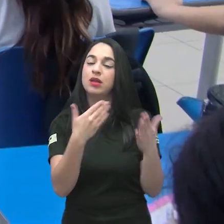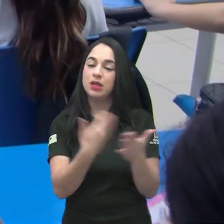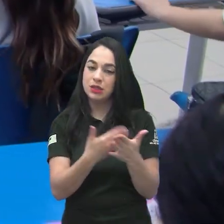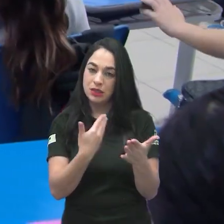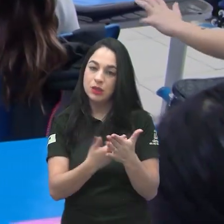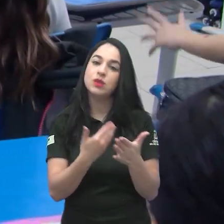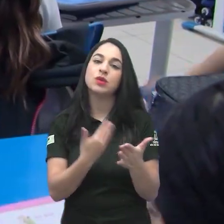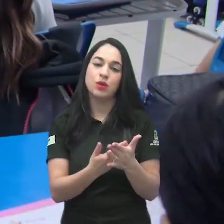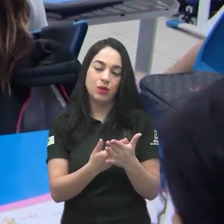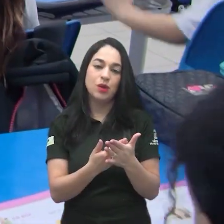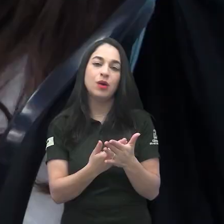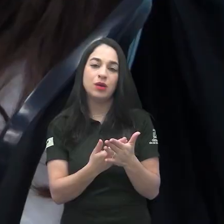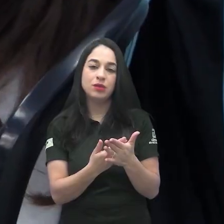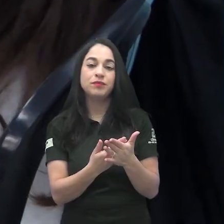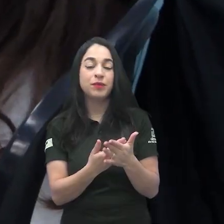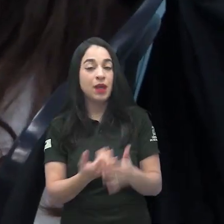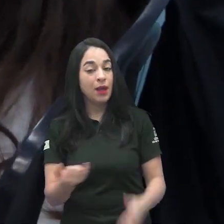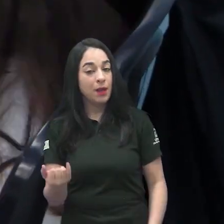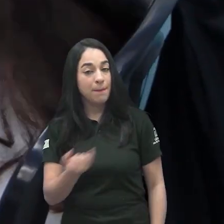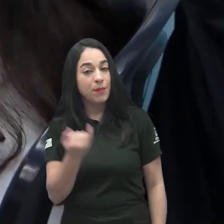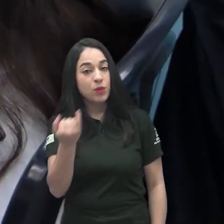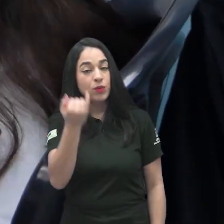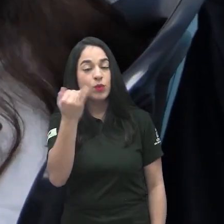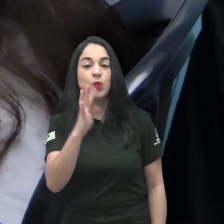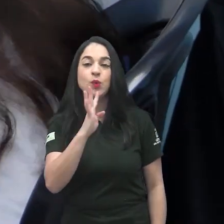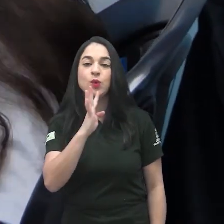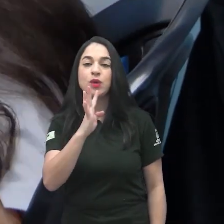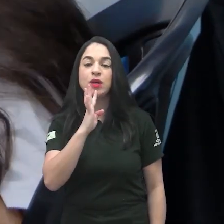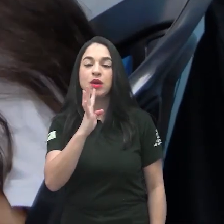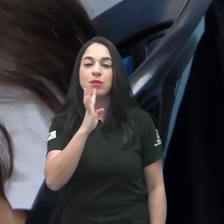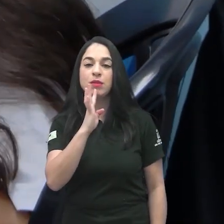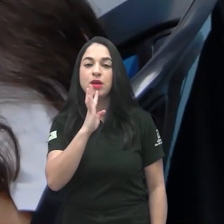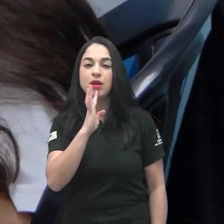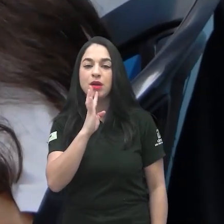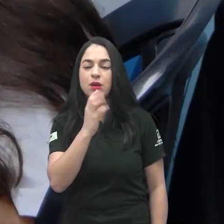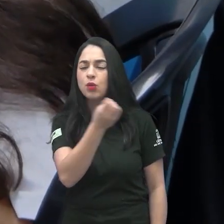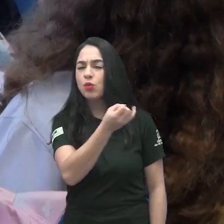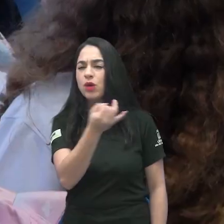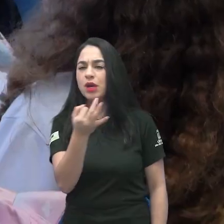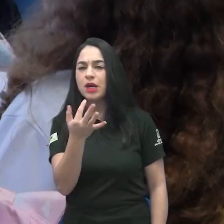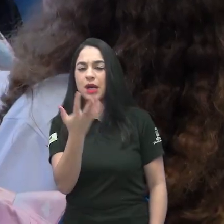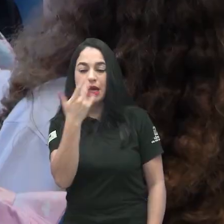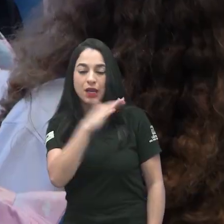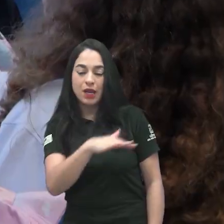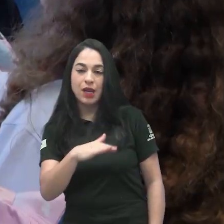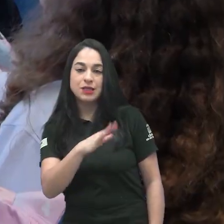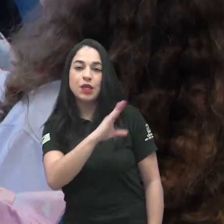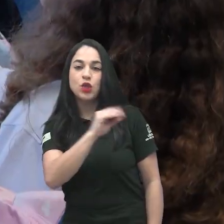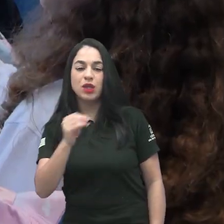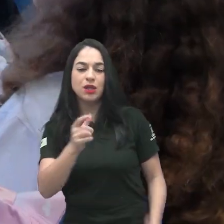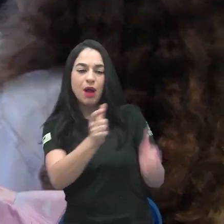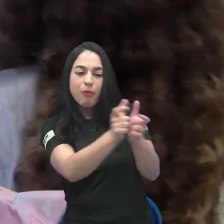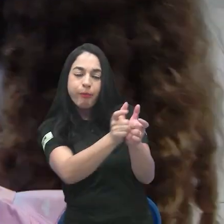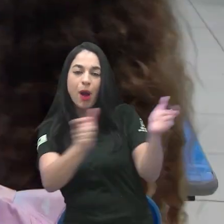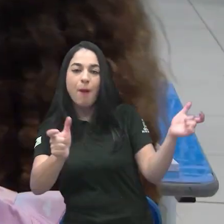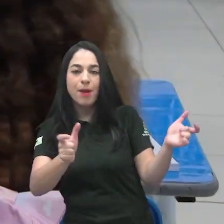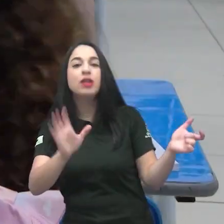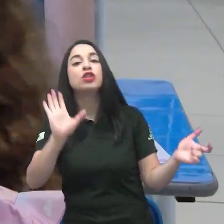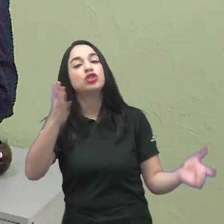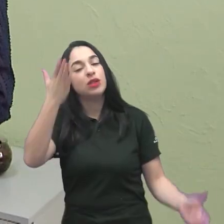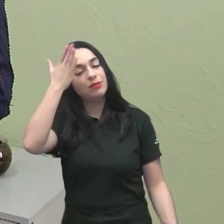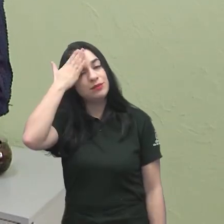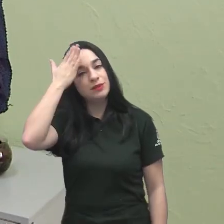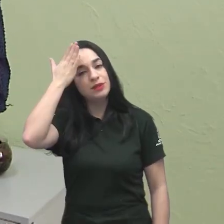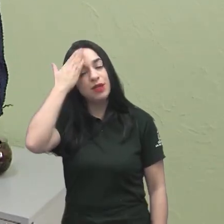mais espaço nas escolas, a expectativa é que esse conhecimento chegue ao número maior de crianças e